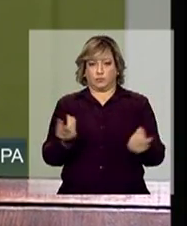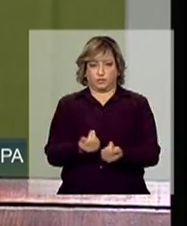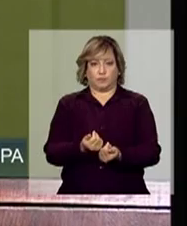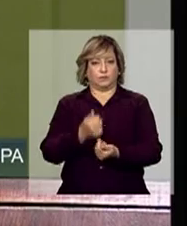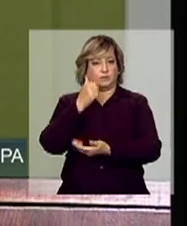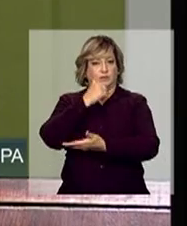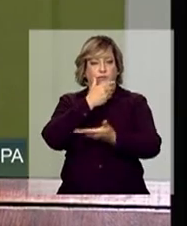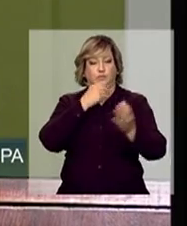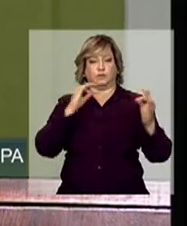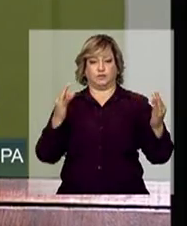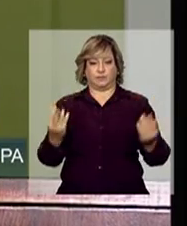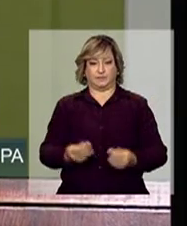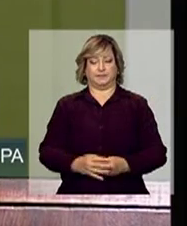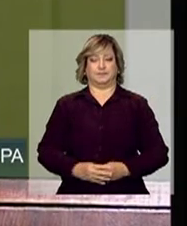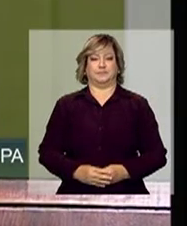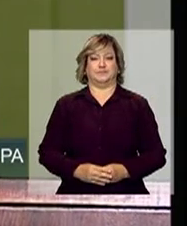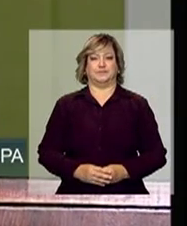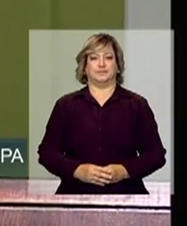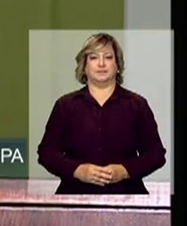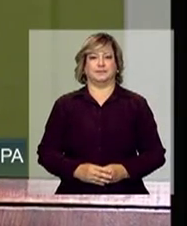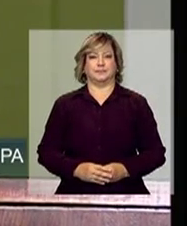noivos.